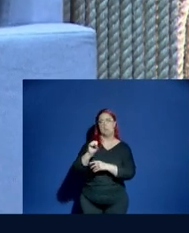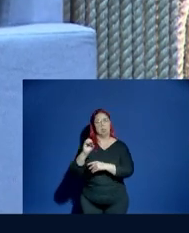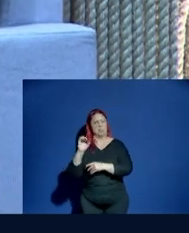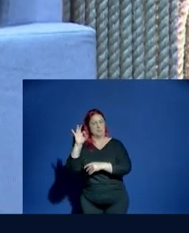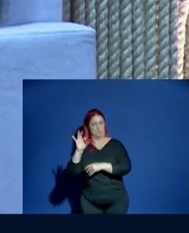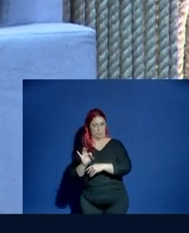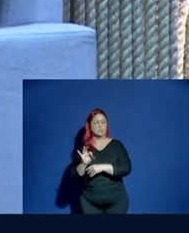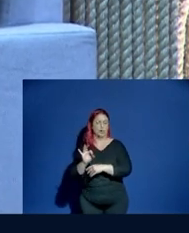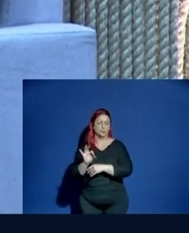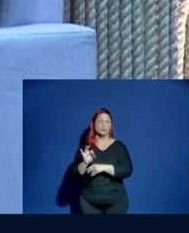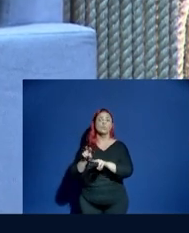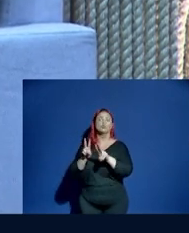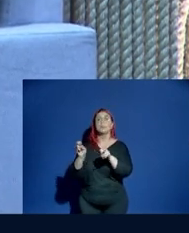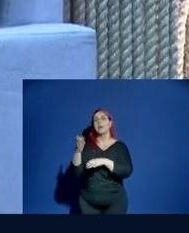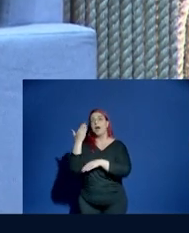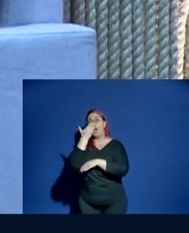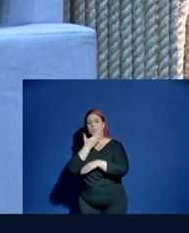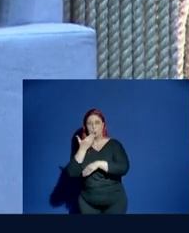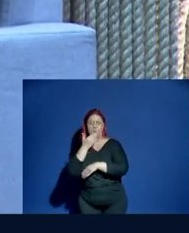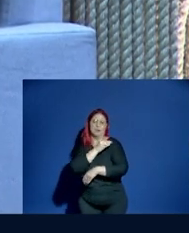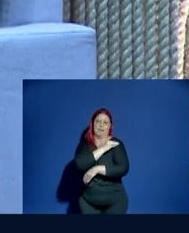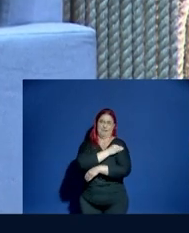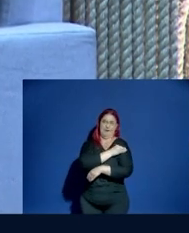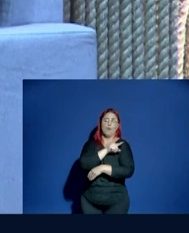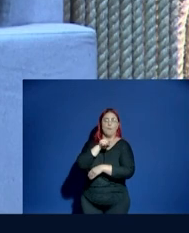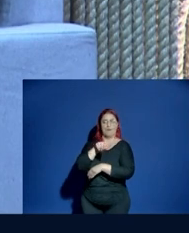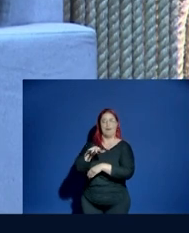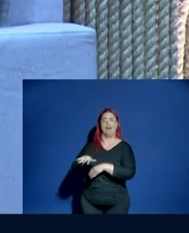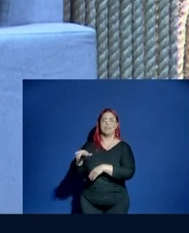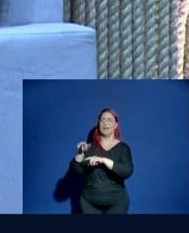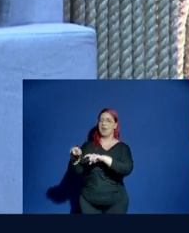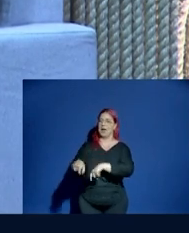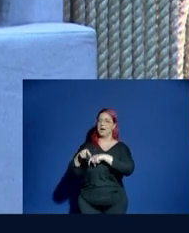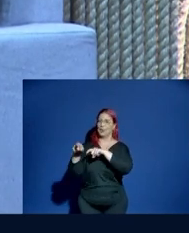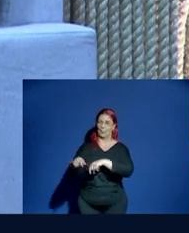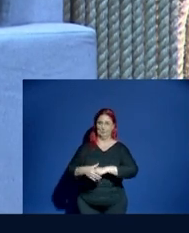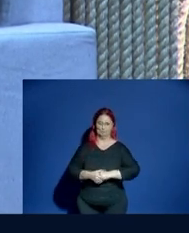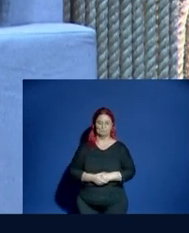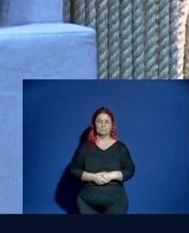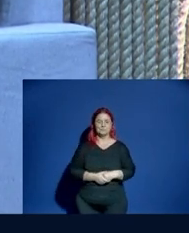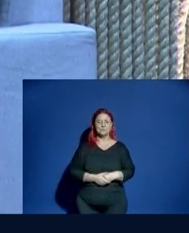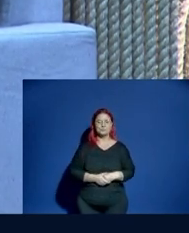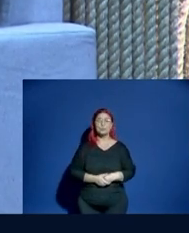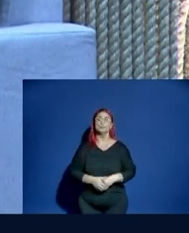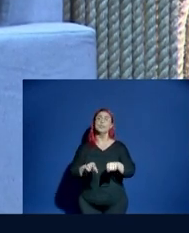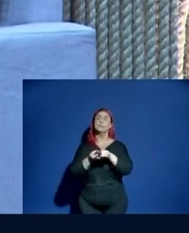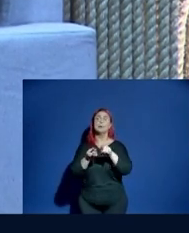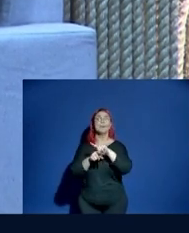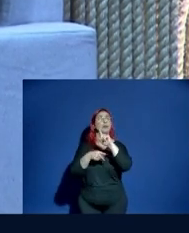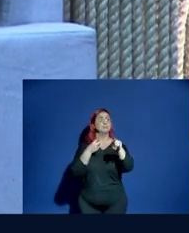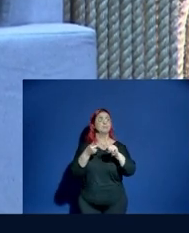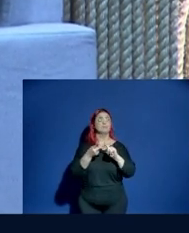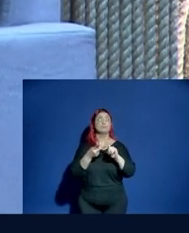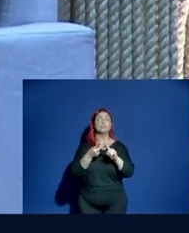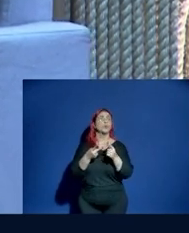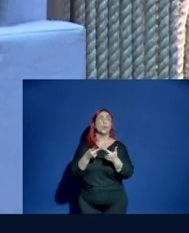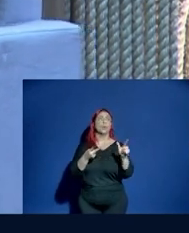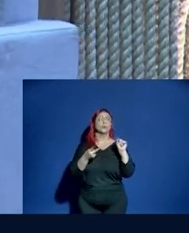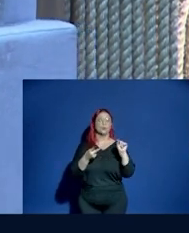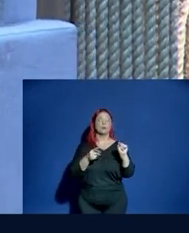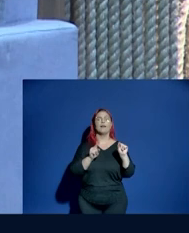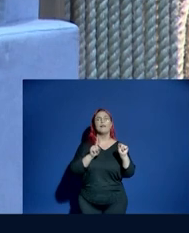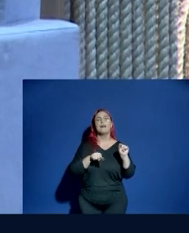produção de açúcar e álcool é naturalmente a área agrícola né e o segundo Pilar básico a gente tinha a nossa capacidade